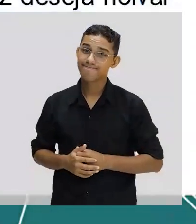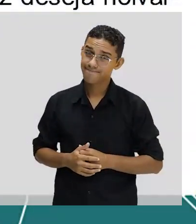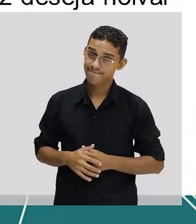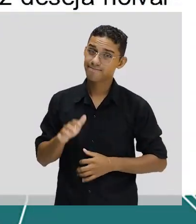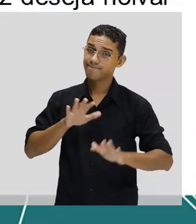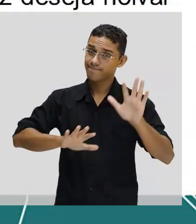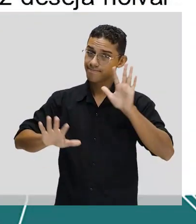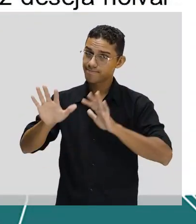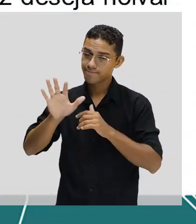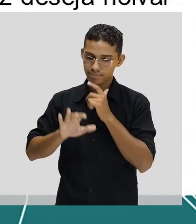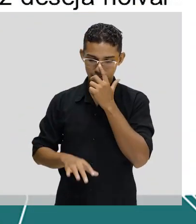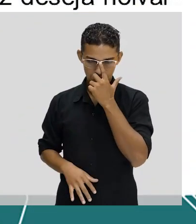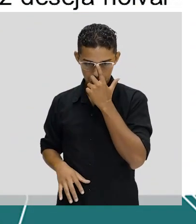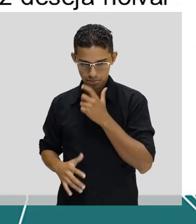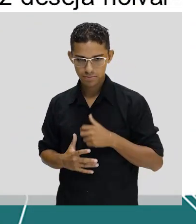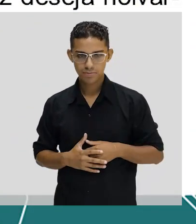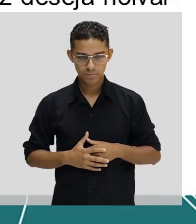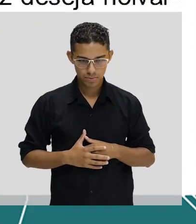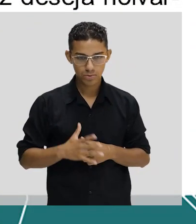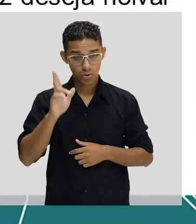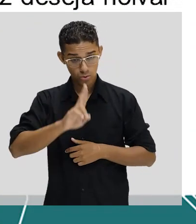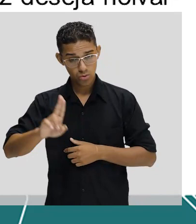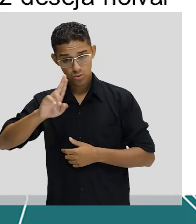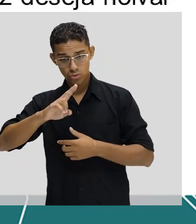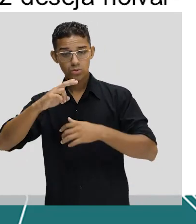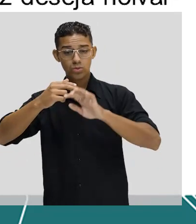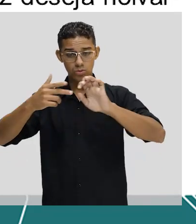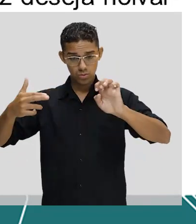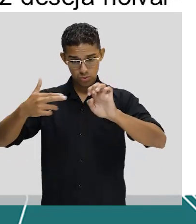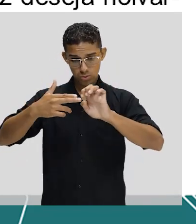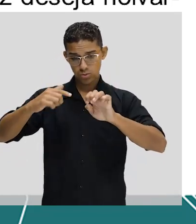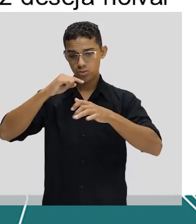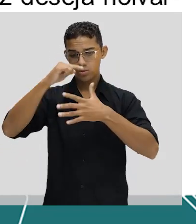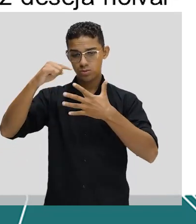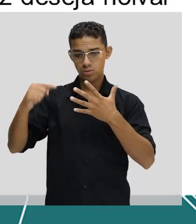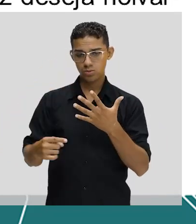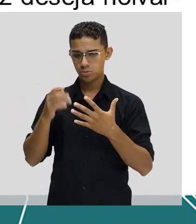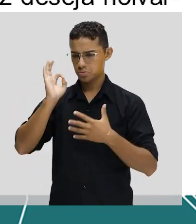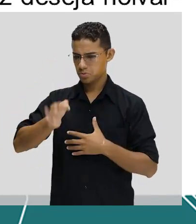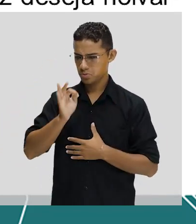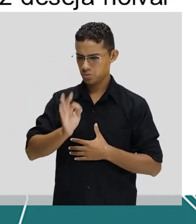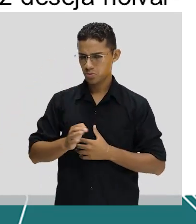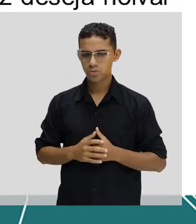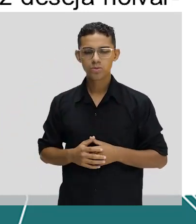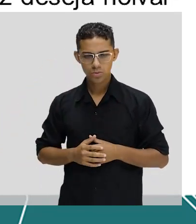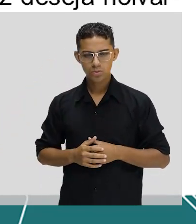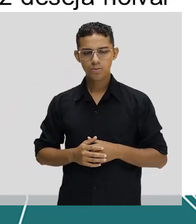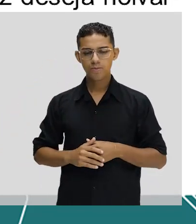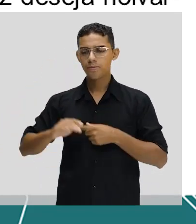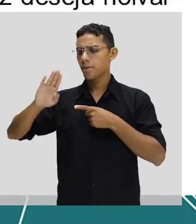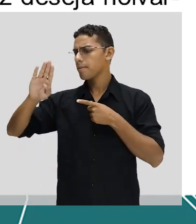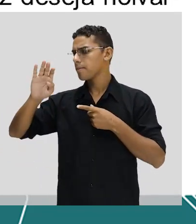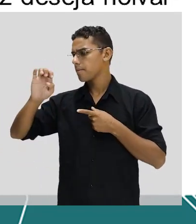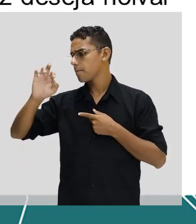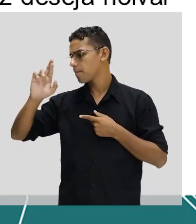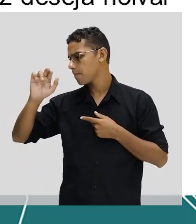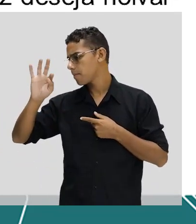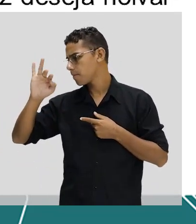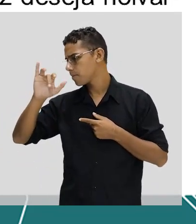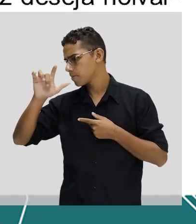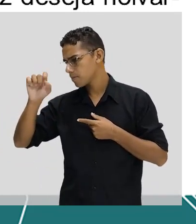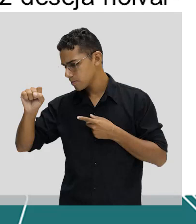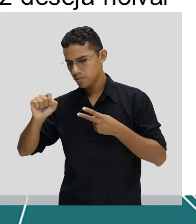Use os elementos coordenativos devidamente. Exemplo, Beatriz e Paulo desejam noivar-se. Fica